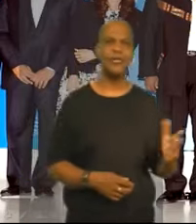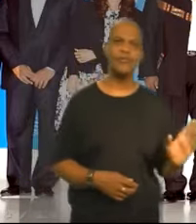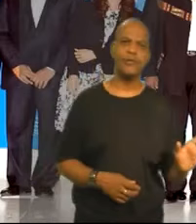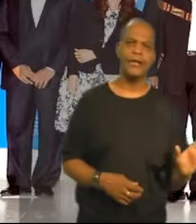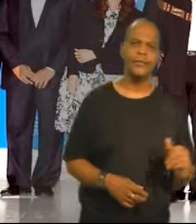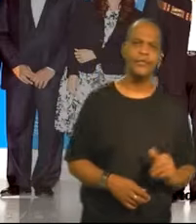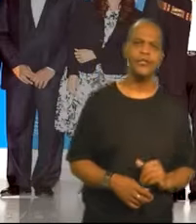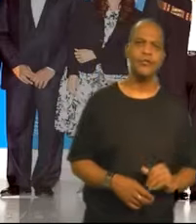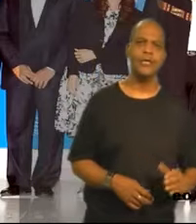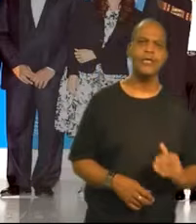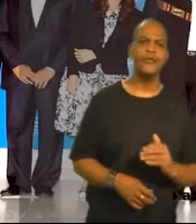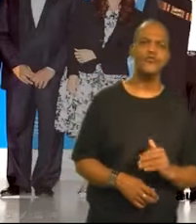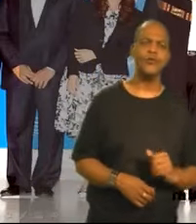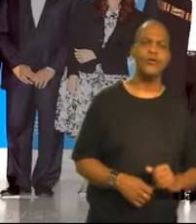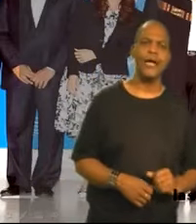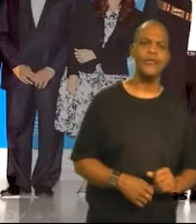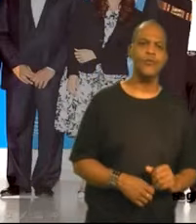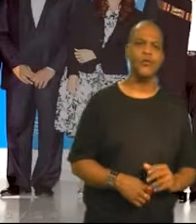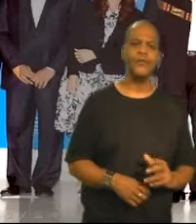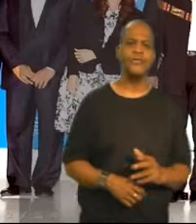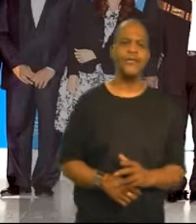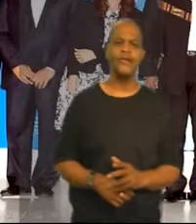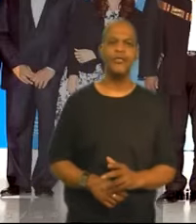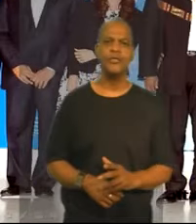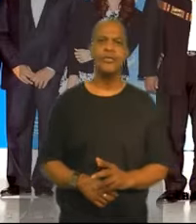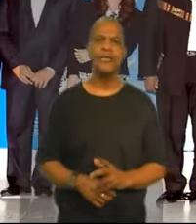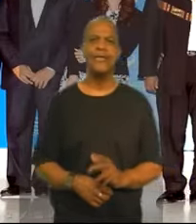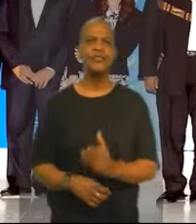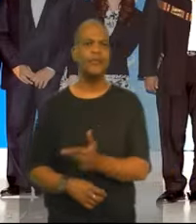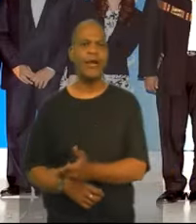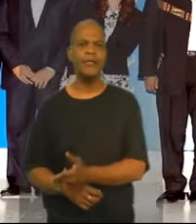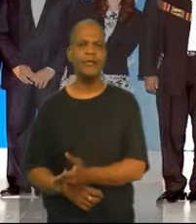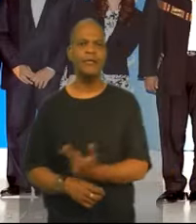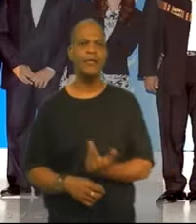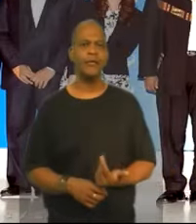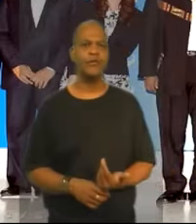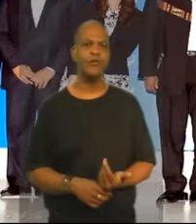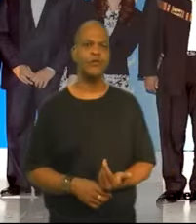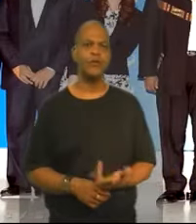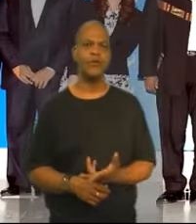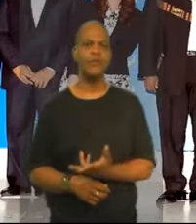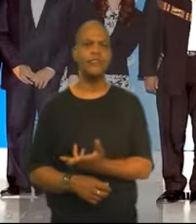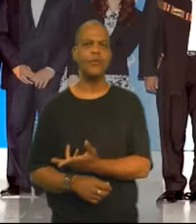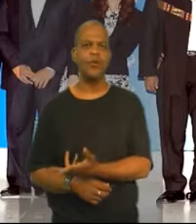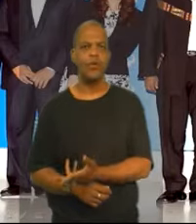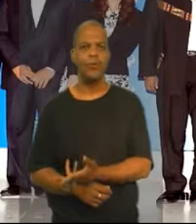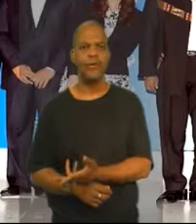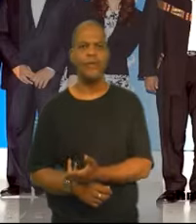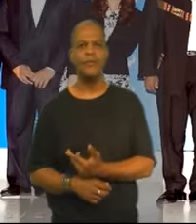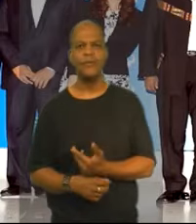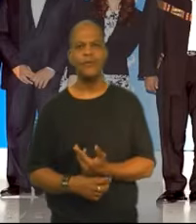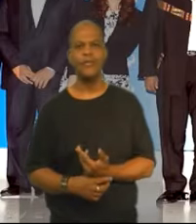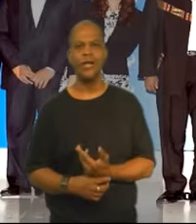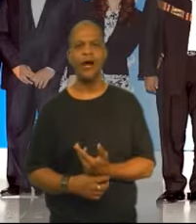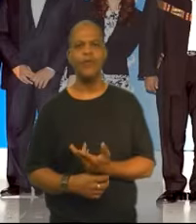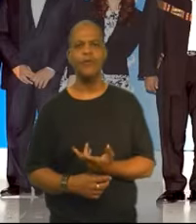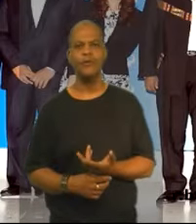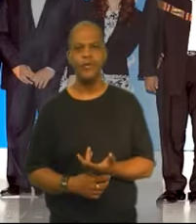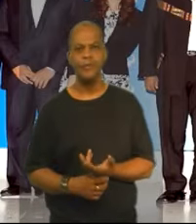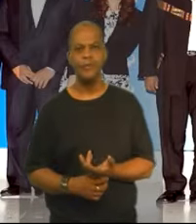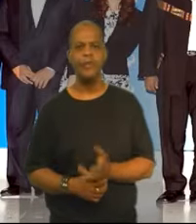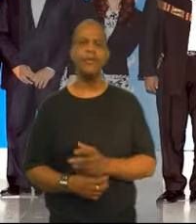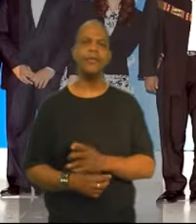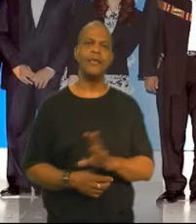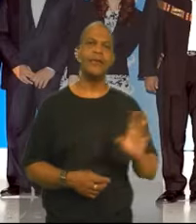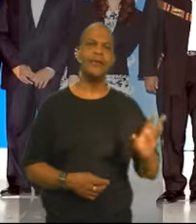Michelle Bachelet, de um lado o presidente Lula, de outro lado um outro presidente de um país que não é do Mercosul, que é o presidente da Colômbia, presidente